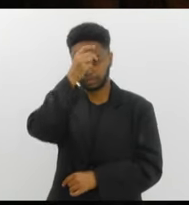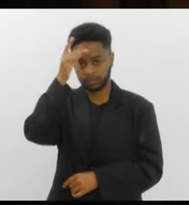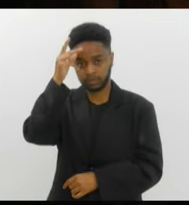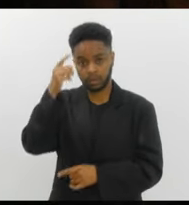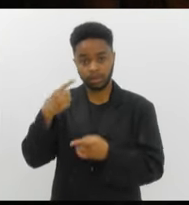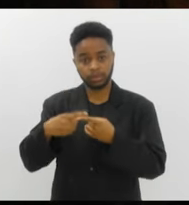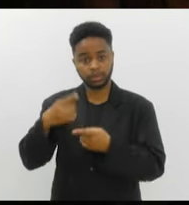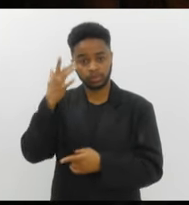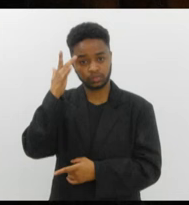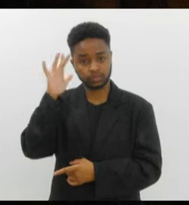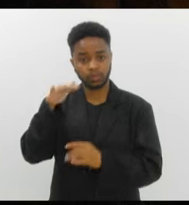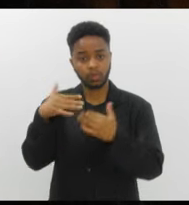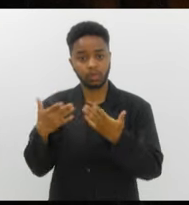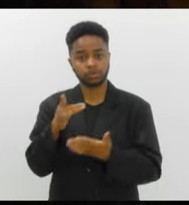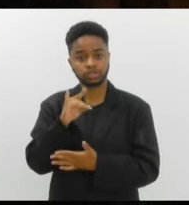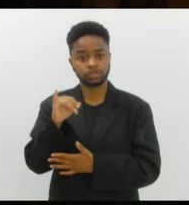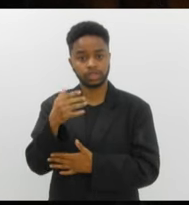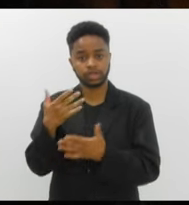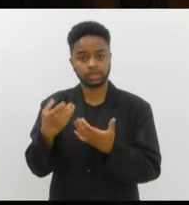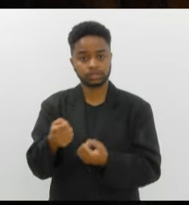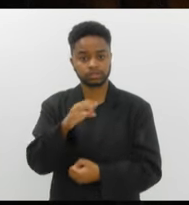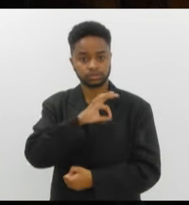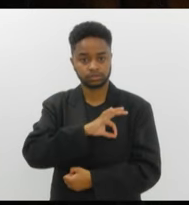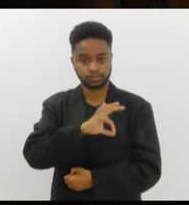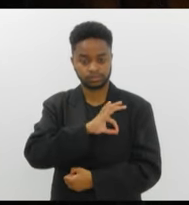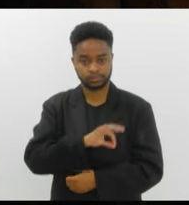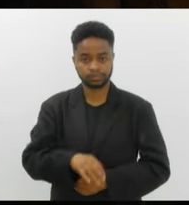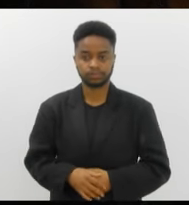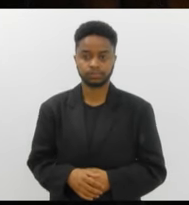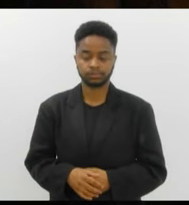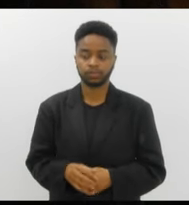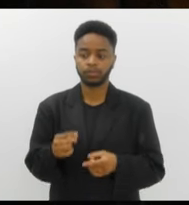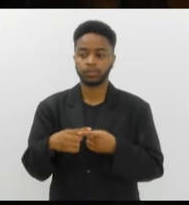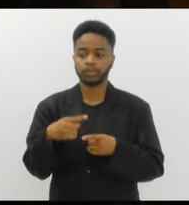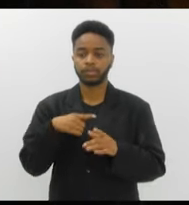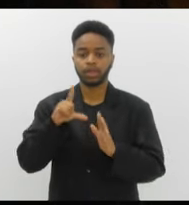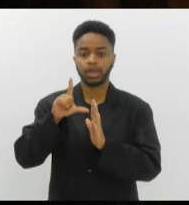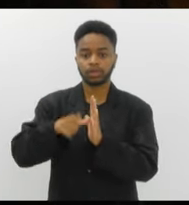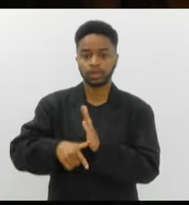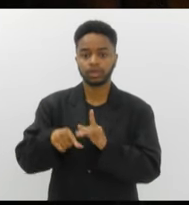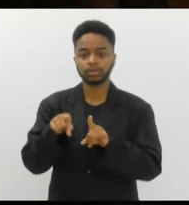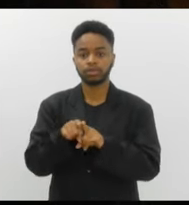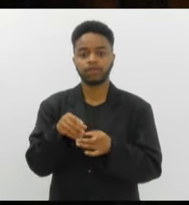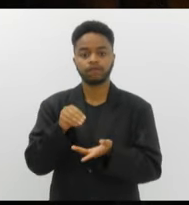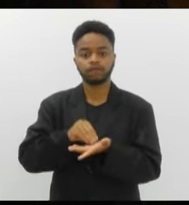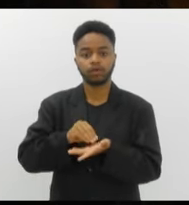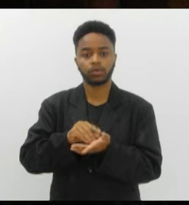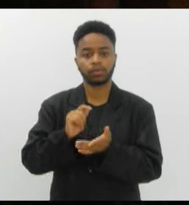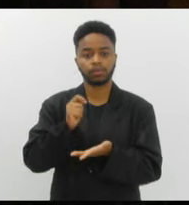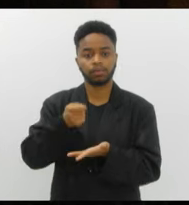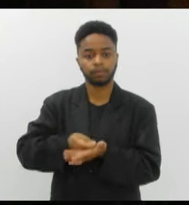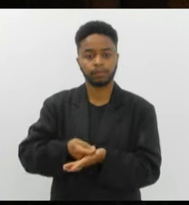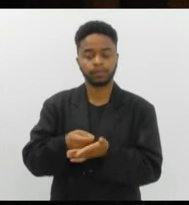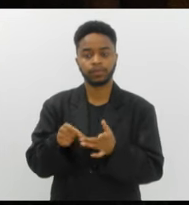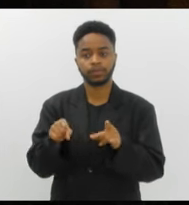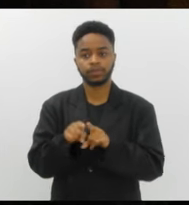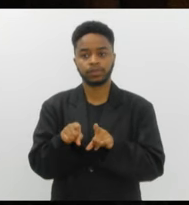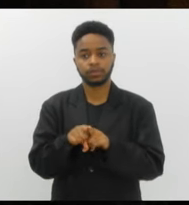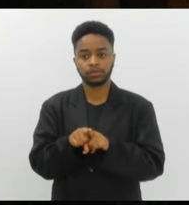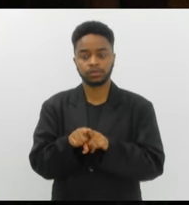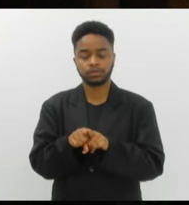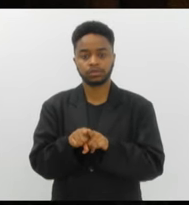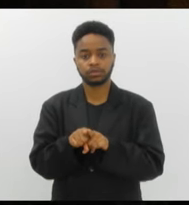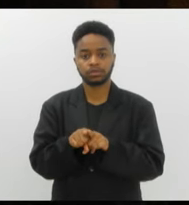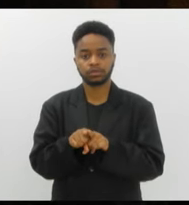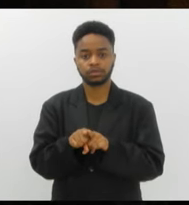sabiam mais o dia que iam receber os seus salários, né, com atrasos, com falta de pagamento, com, né,